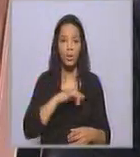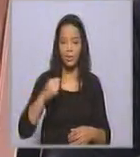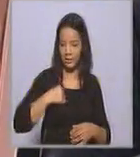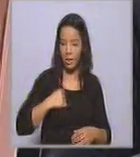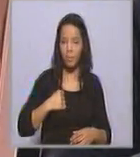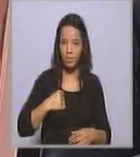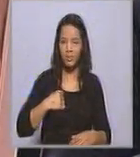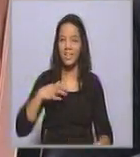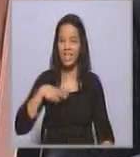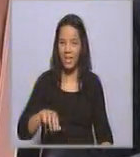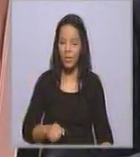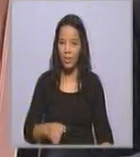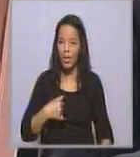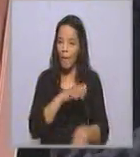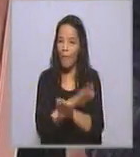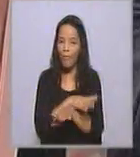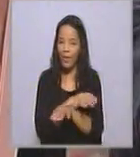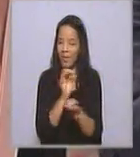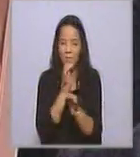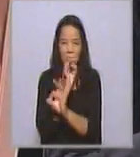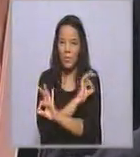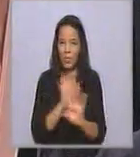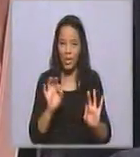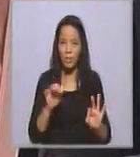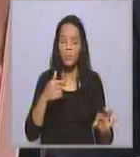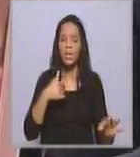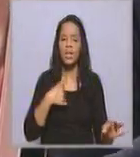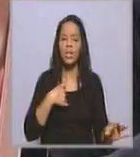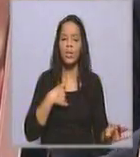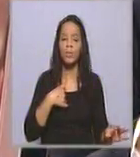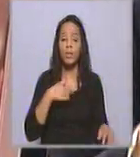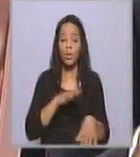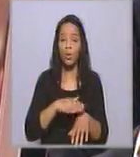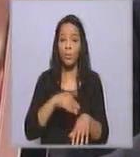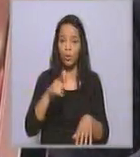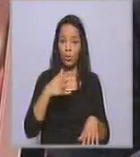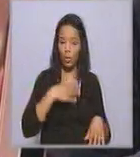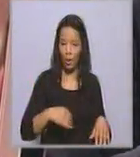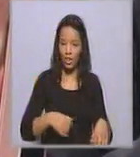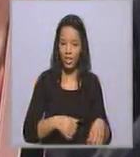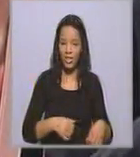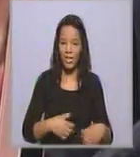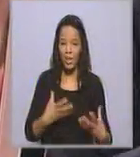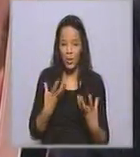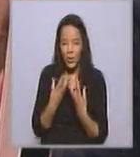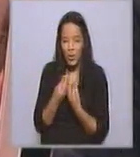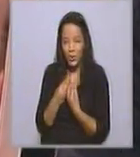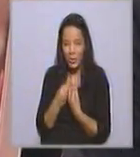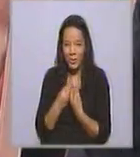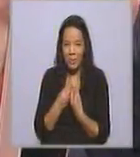sábado. Quero. Na Ed está ótimo. Exatamente. Eu gosto daquilo de... Tu como gostas de fivelar, tem que ser uma tarraxinha.